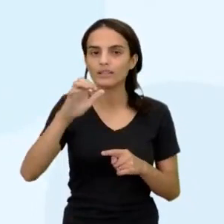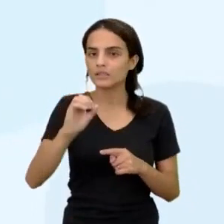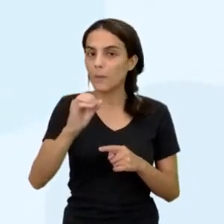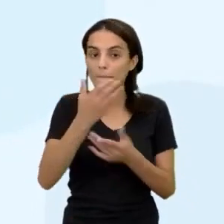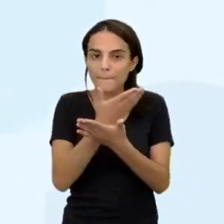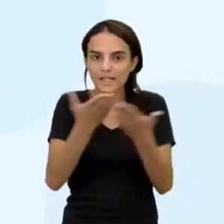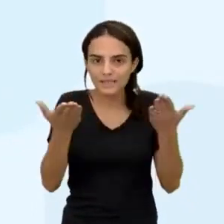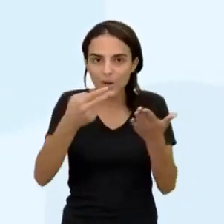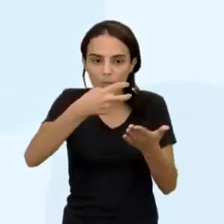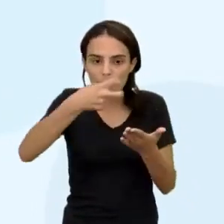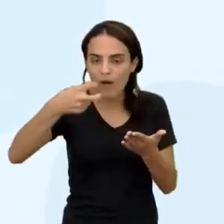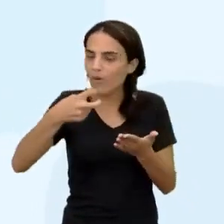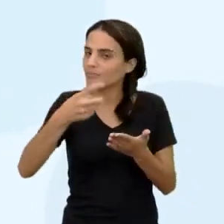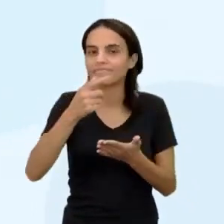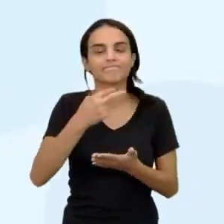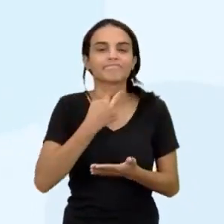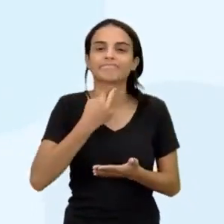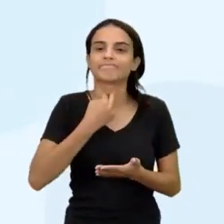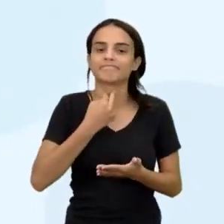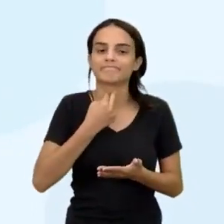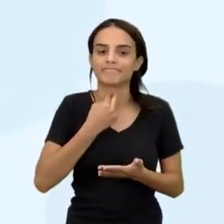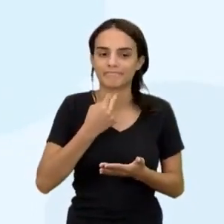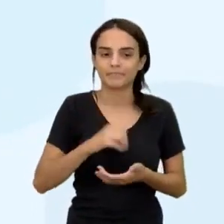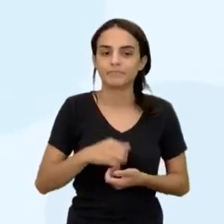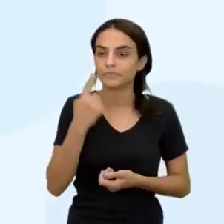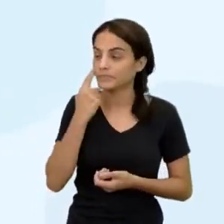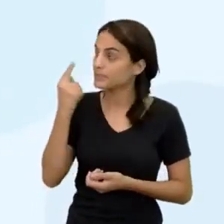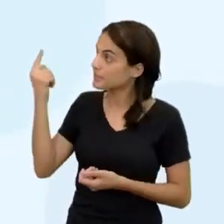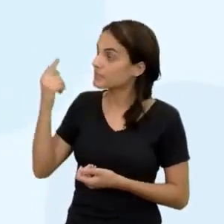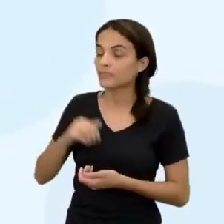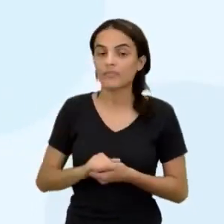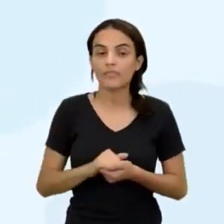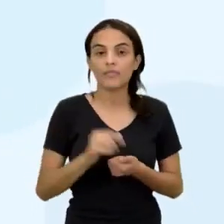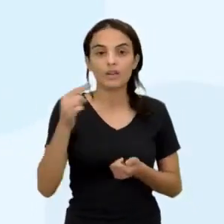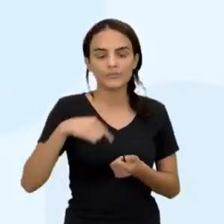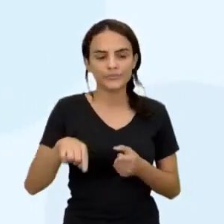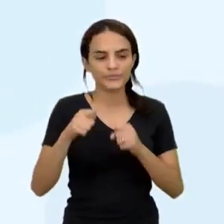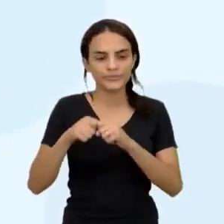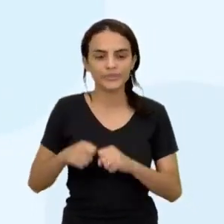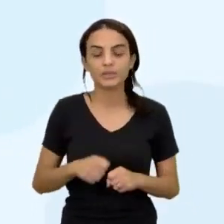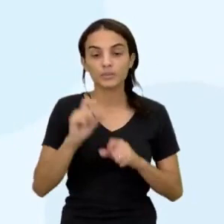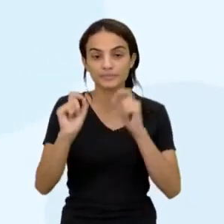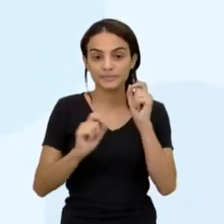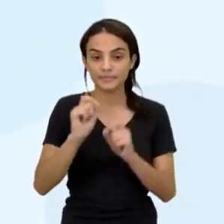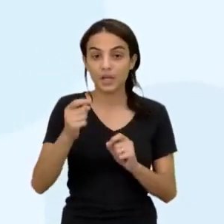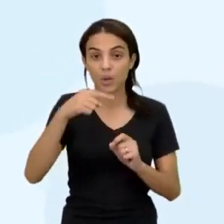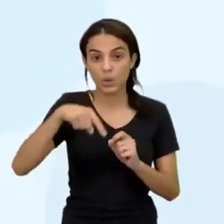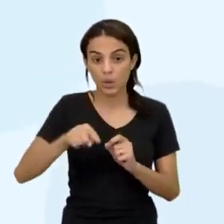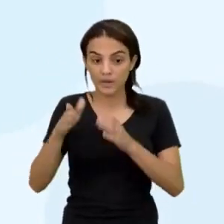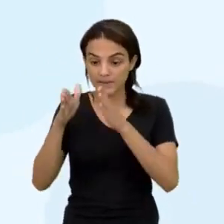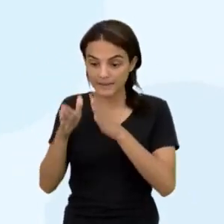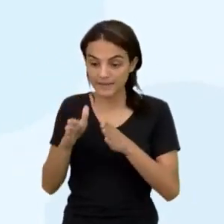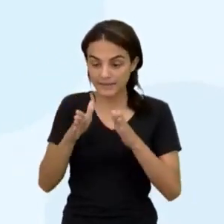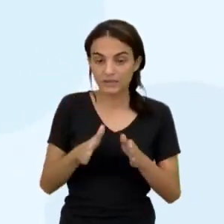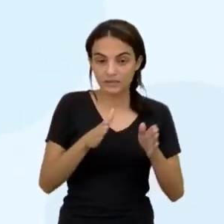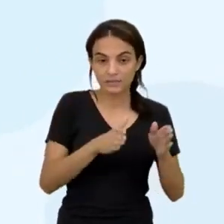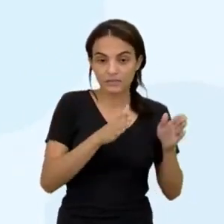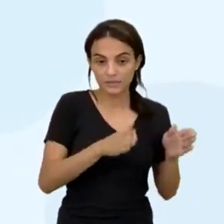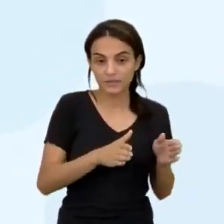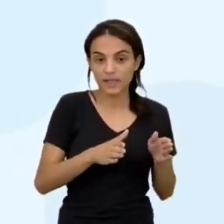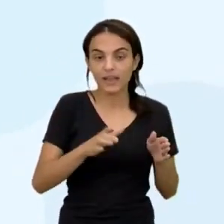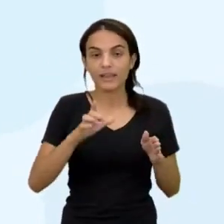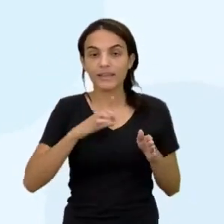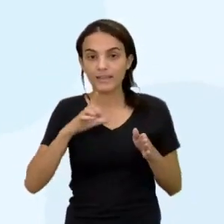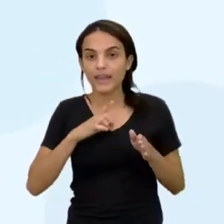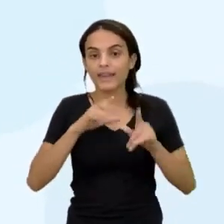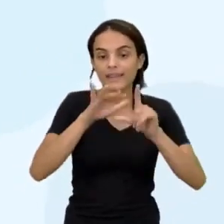esse símbolo aí, tá certo? Abaixa, então, o sinal de igual. E aí, o que que a gente faz? A gente separa de um lado da igualdade quem tem